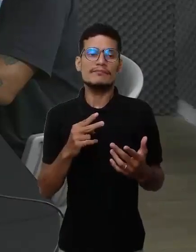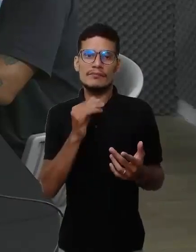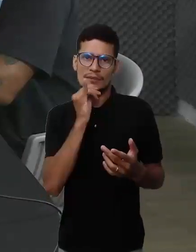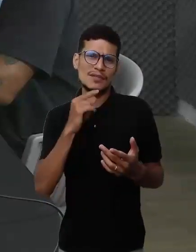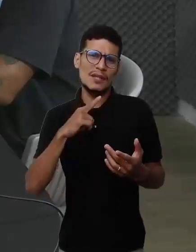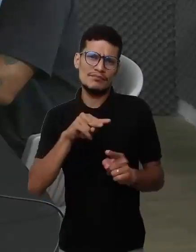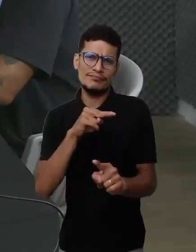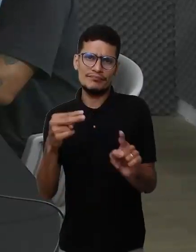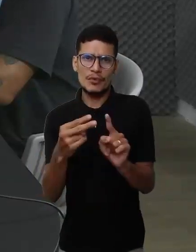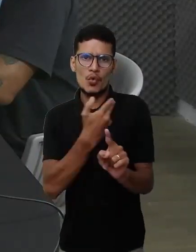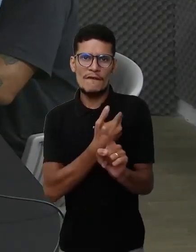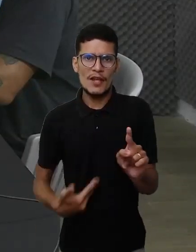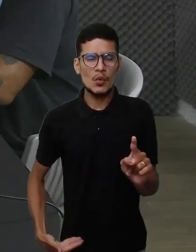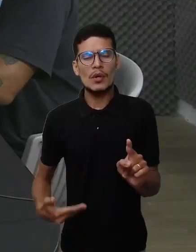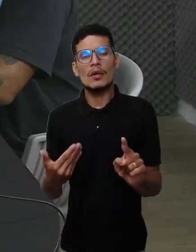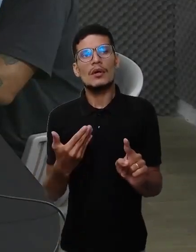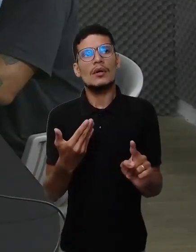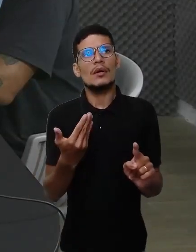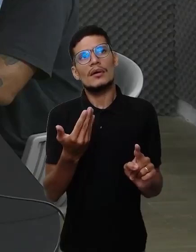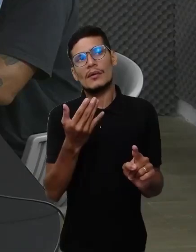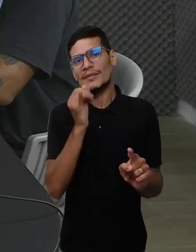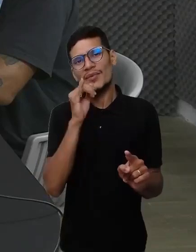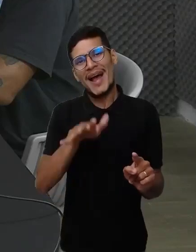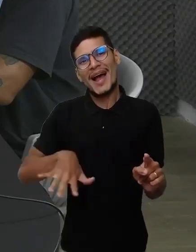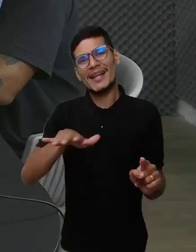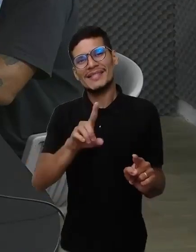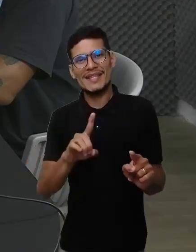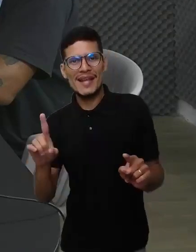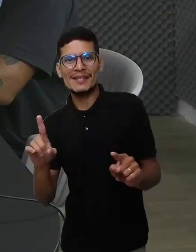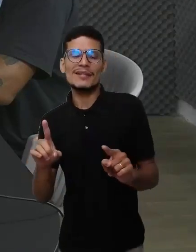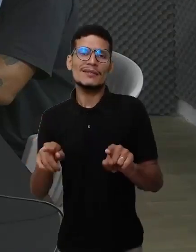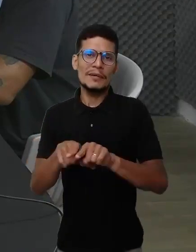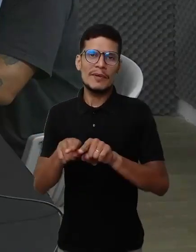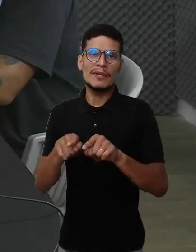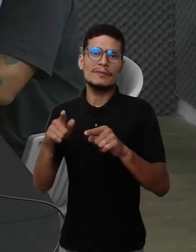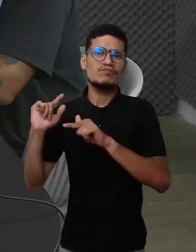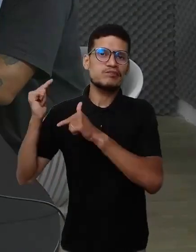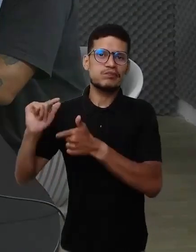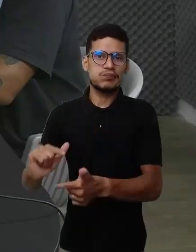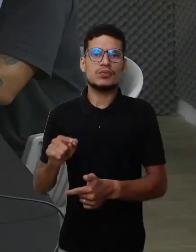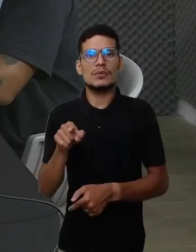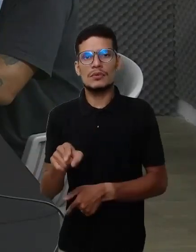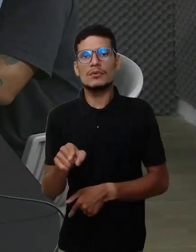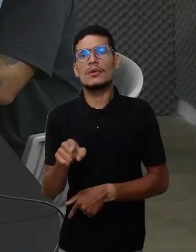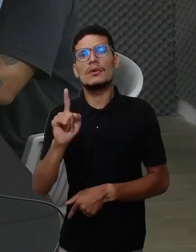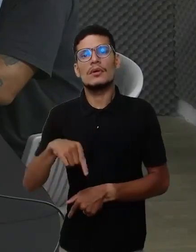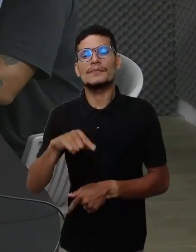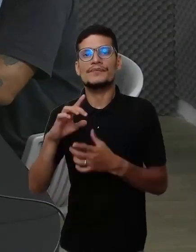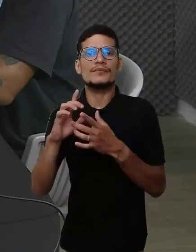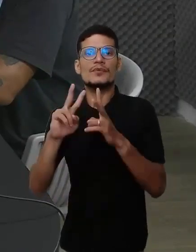governos mais à direita ou mais radicais à direita, né? Não é uma crítica exatamente ao liberalismo,